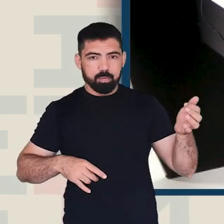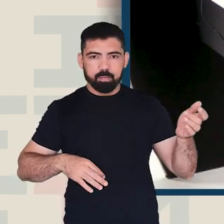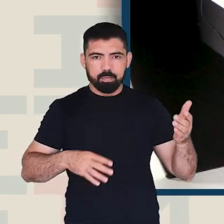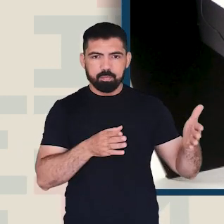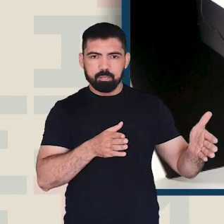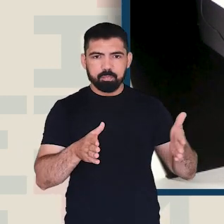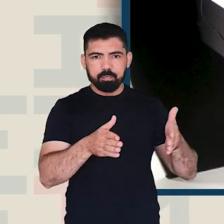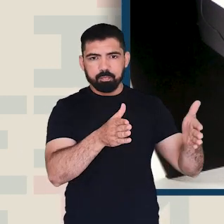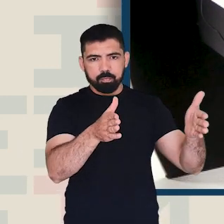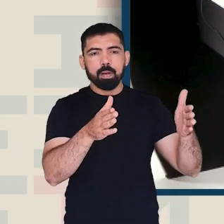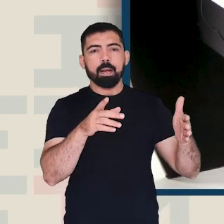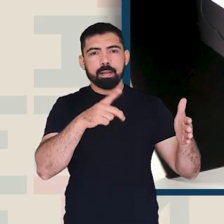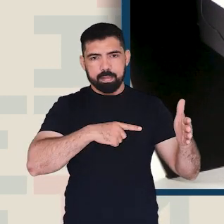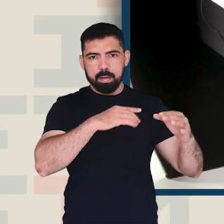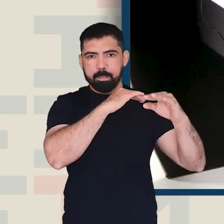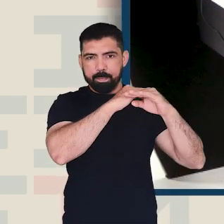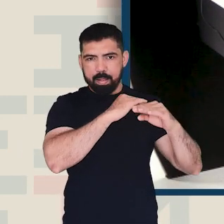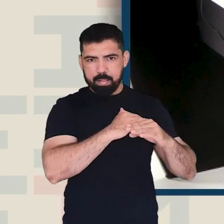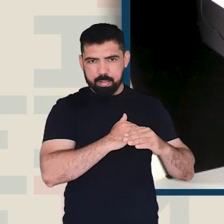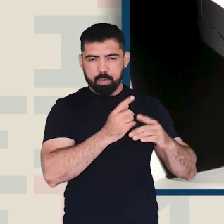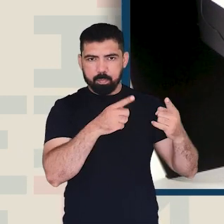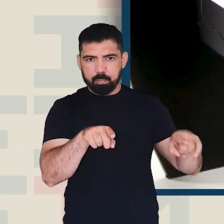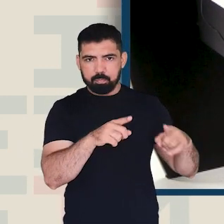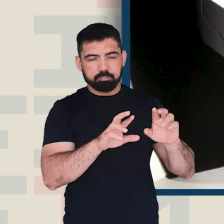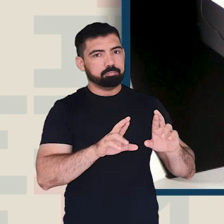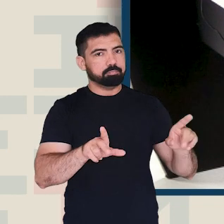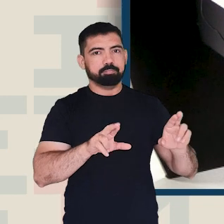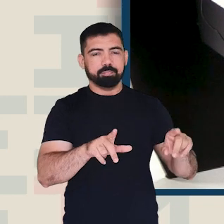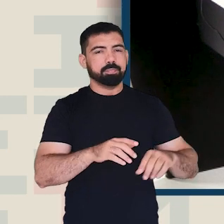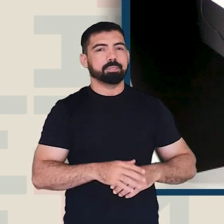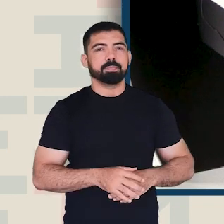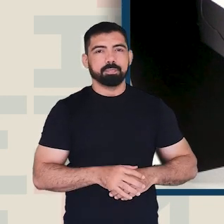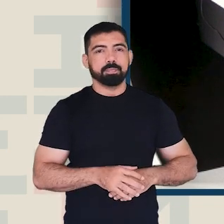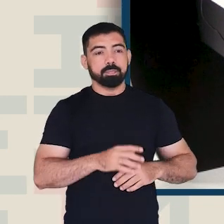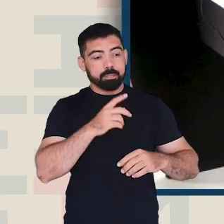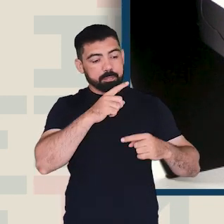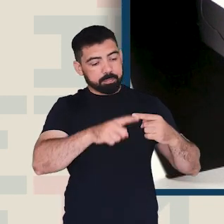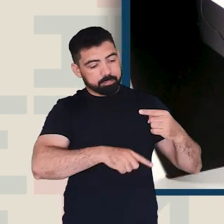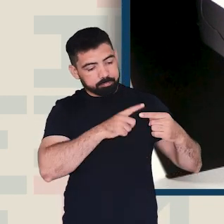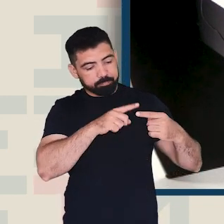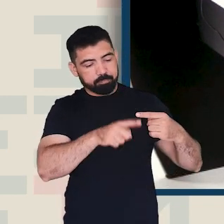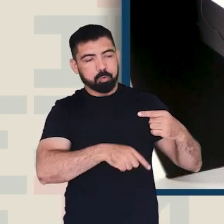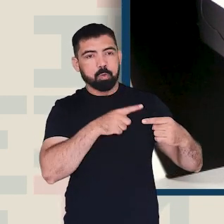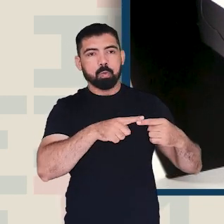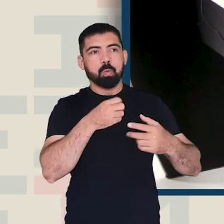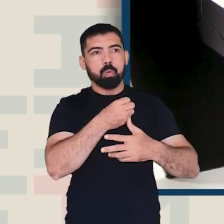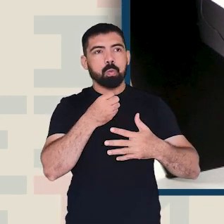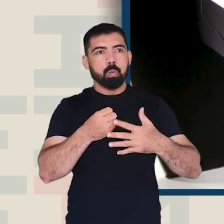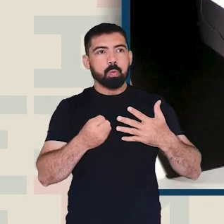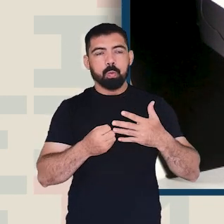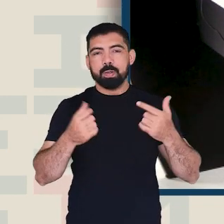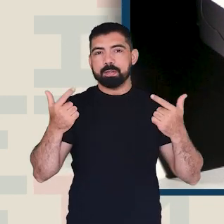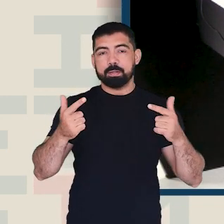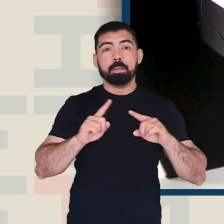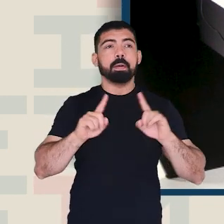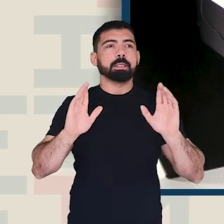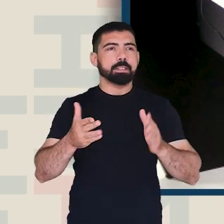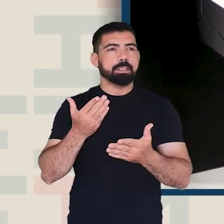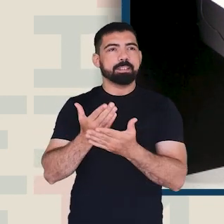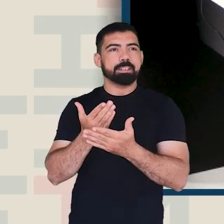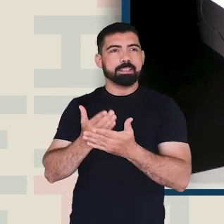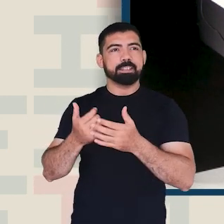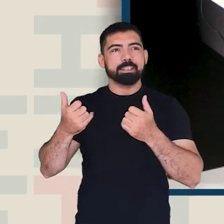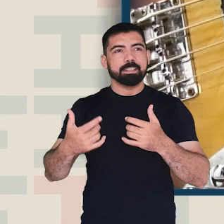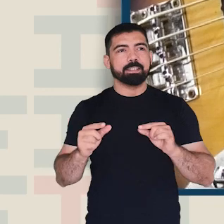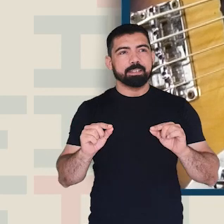baixo no walking bass, não tem um padrão melódico, não tem uma repetição de notas. Inclusive, eu já vi algumas aulas onde sugere-se